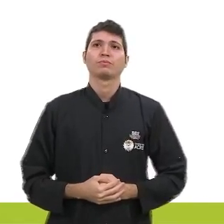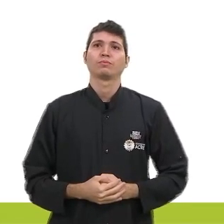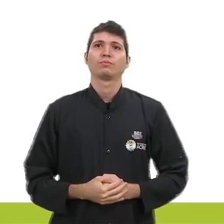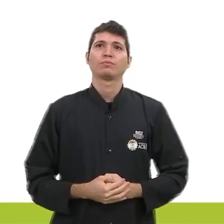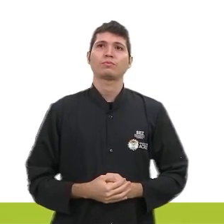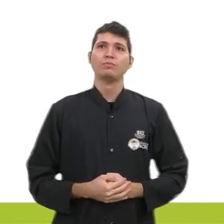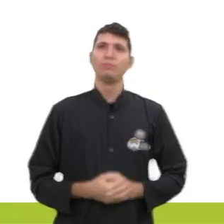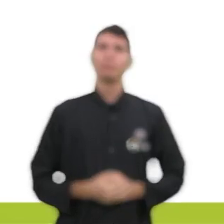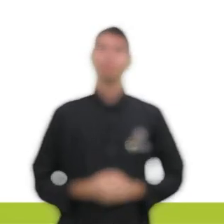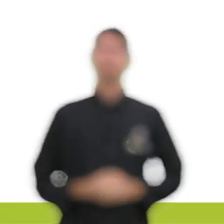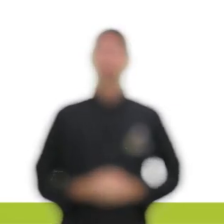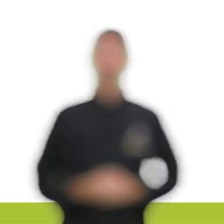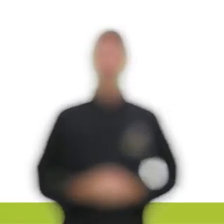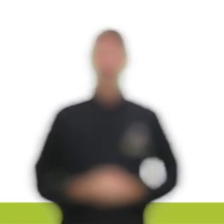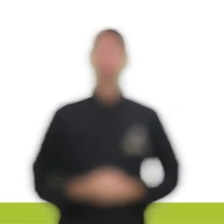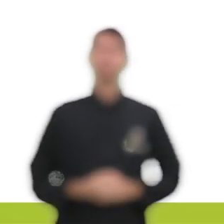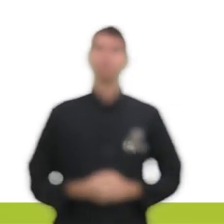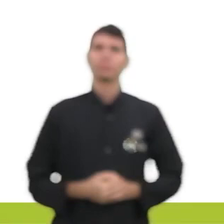aqui, ó. Essa equaçãozinha aqui, ó.